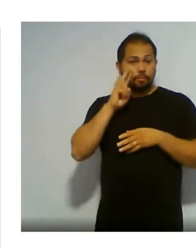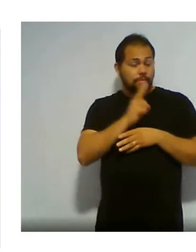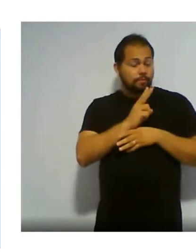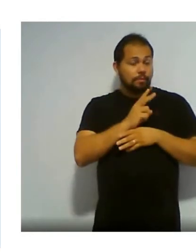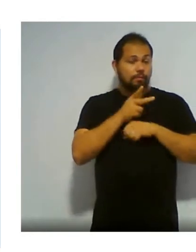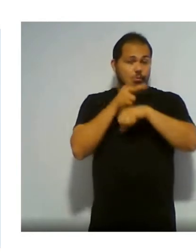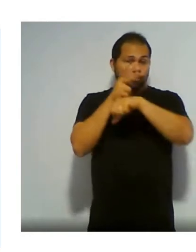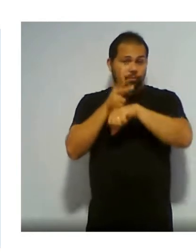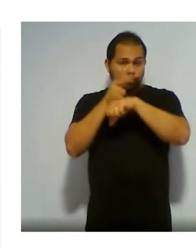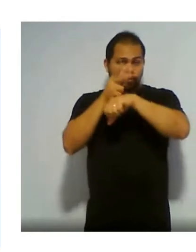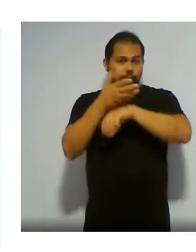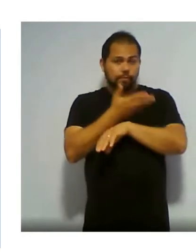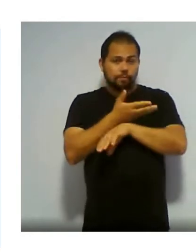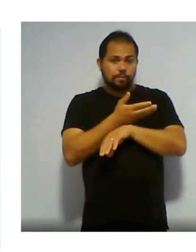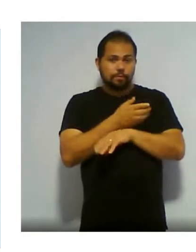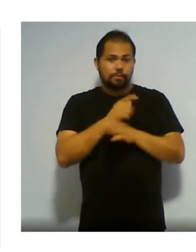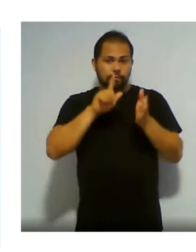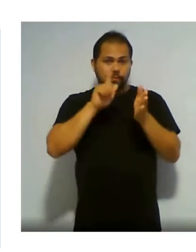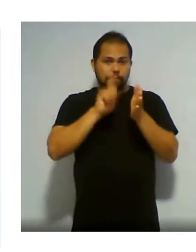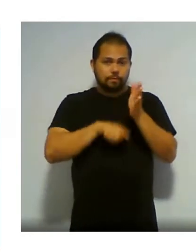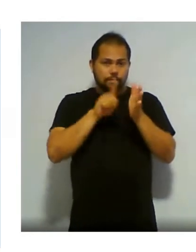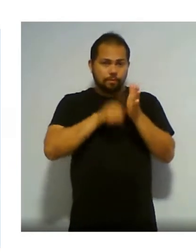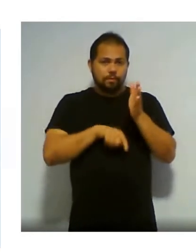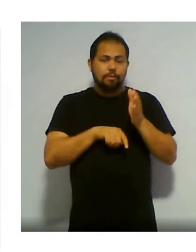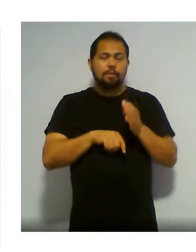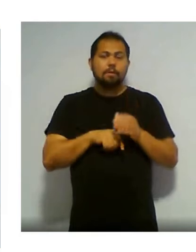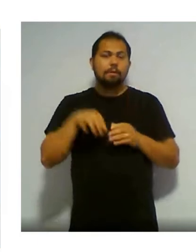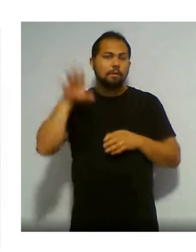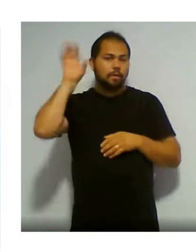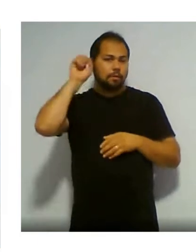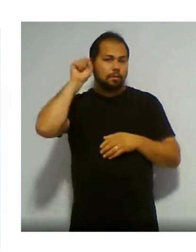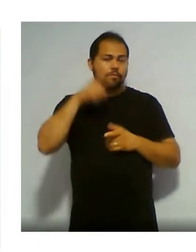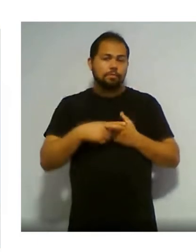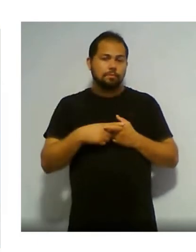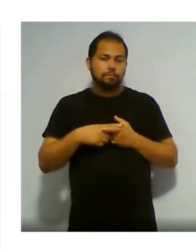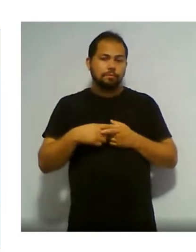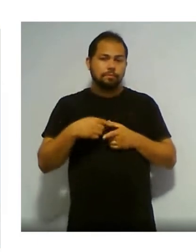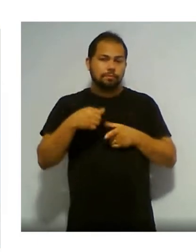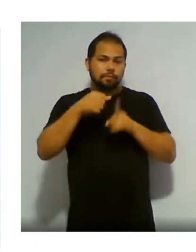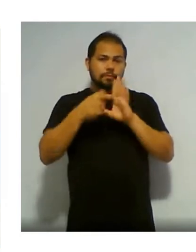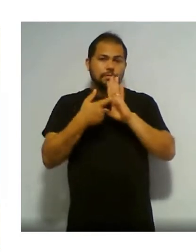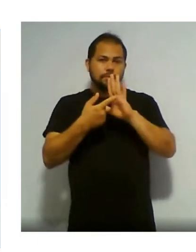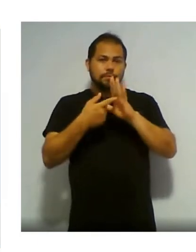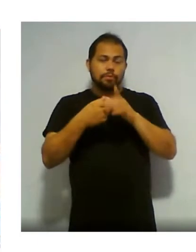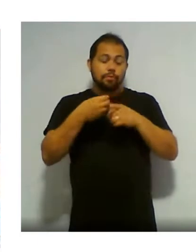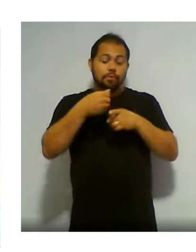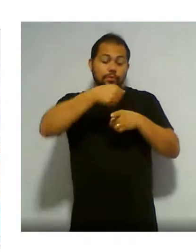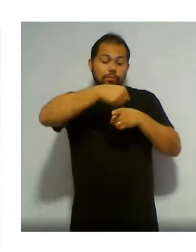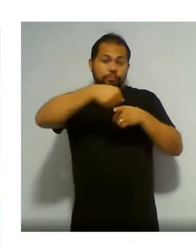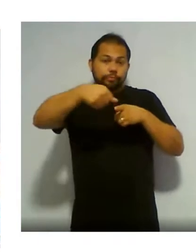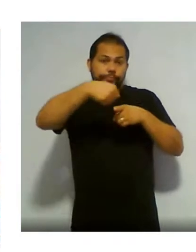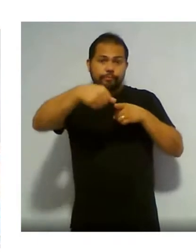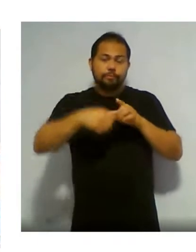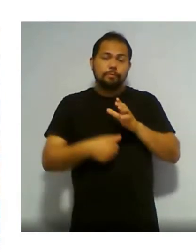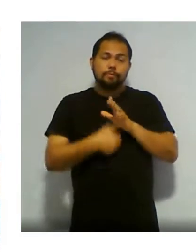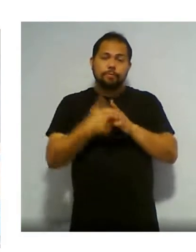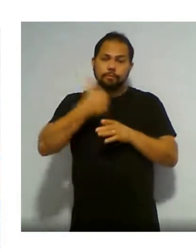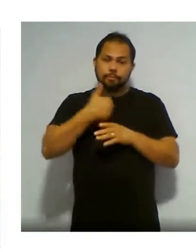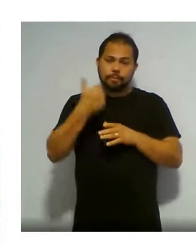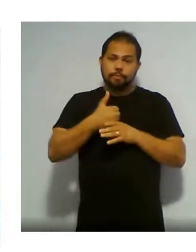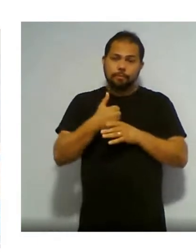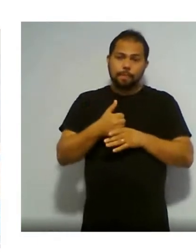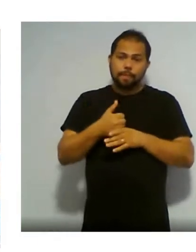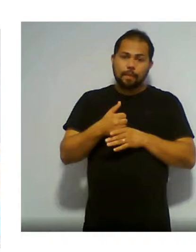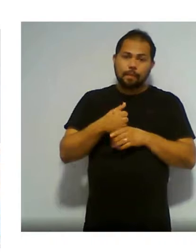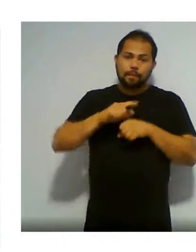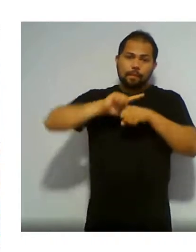o som, de como a gente aplica a pasta térmica no seu computador. Então o primeiro passo, como eu comentei, é limpar o processador.